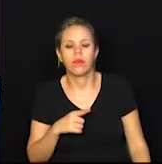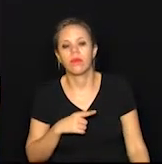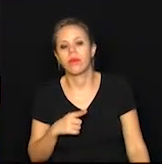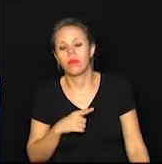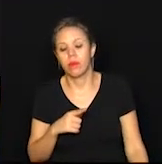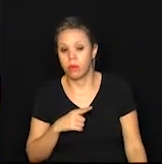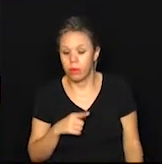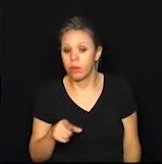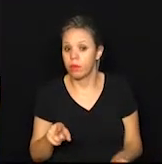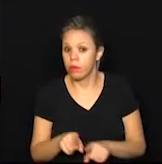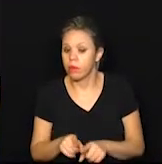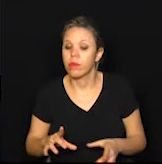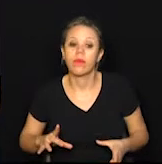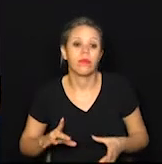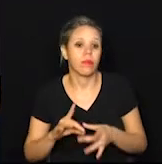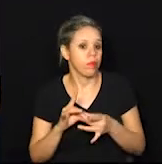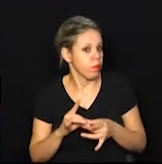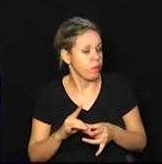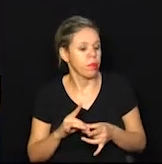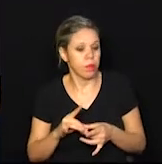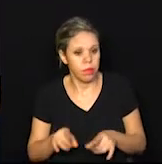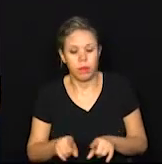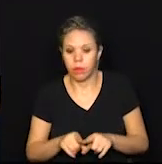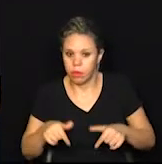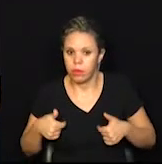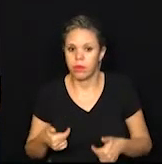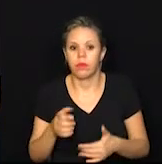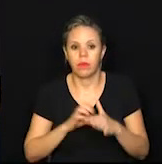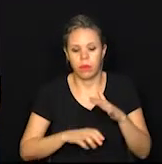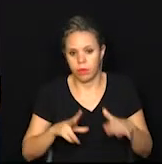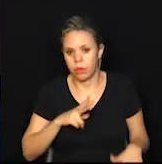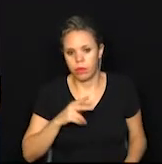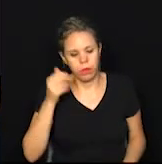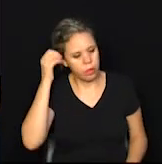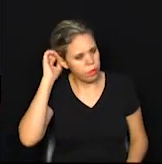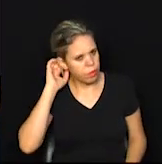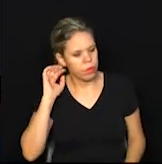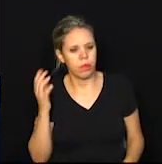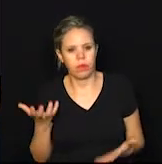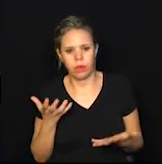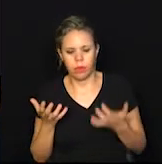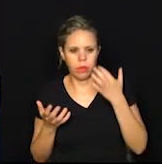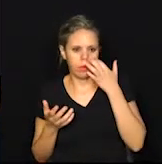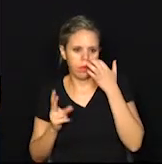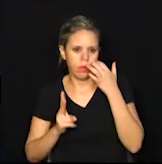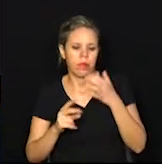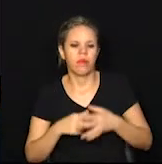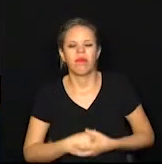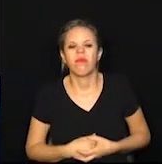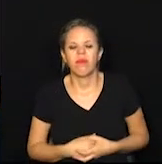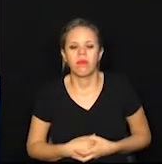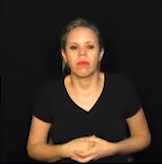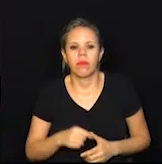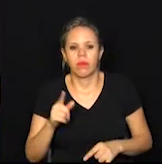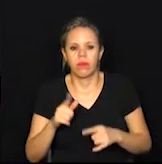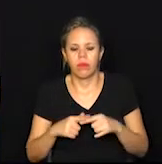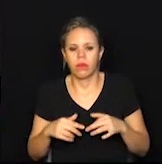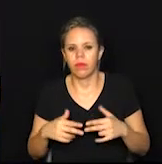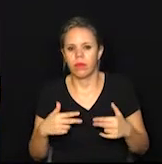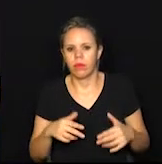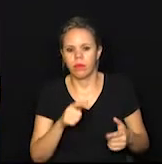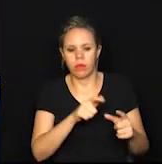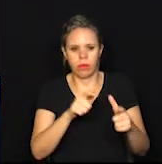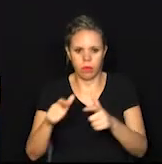também um viés de parcerias, até mesmo com iniciativa privada para isso. Então, a gente está querendo cada vez mais equipar esses equipamentos para